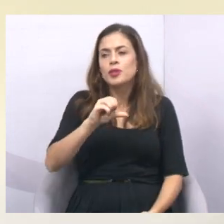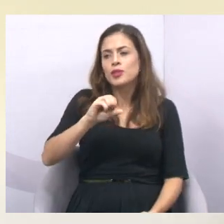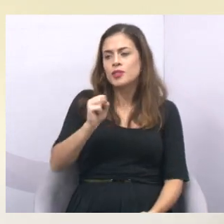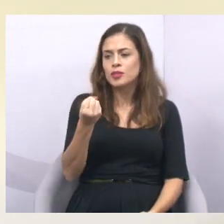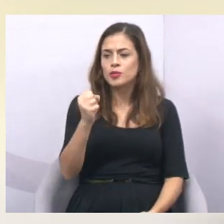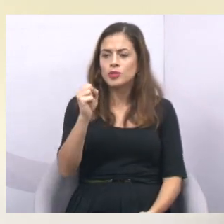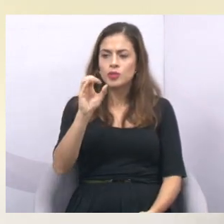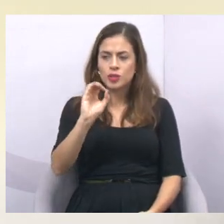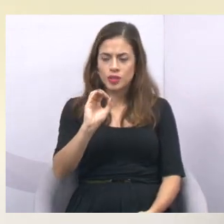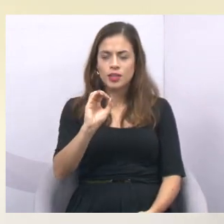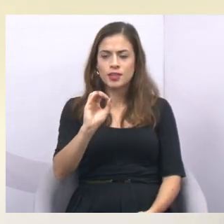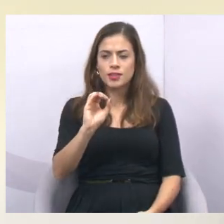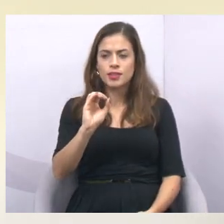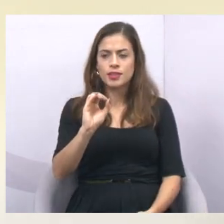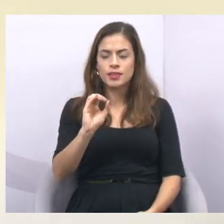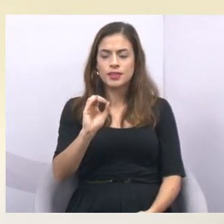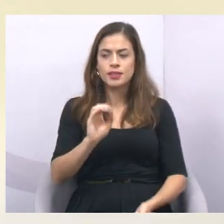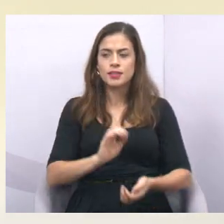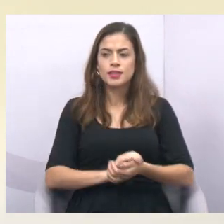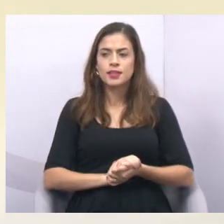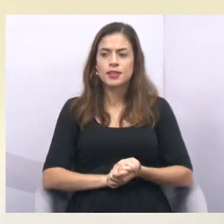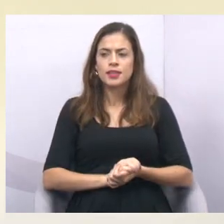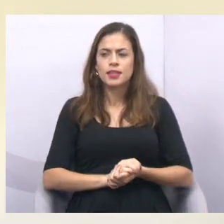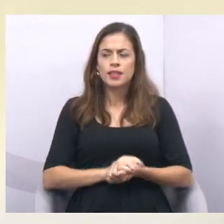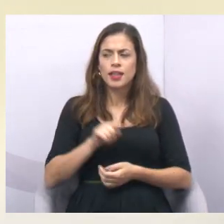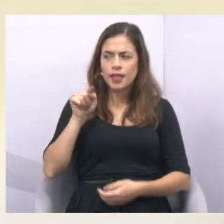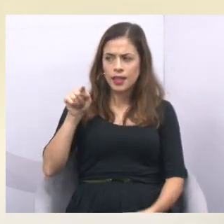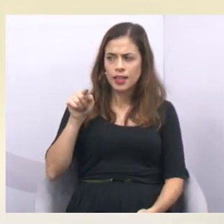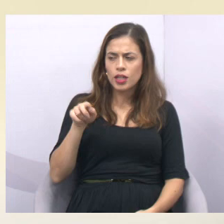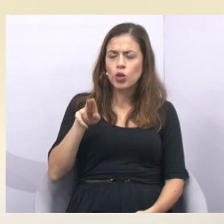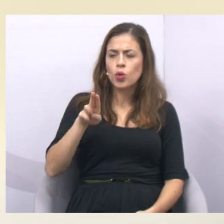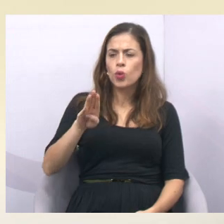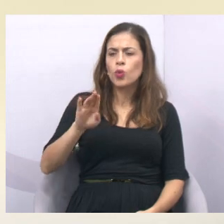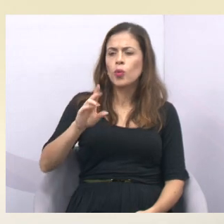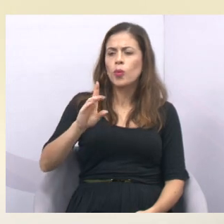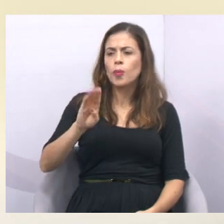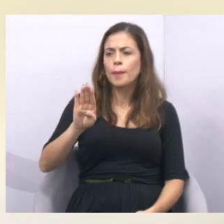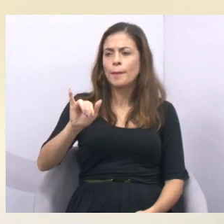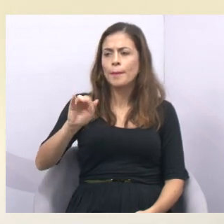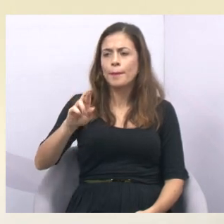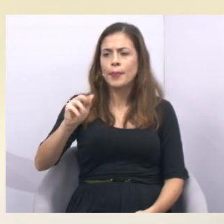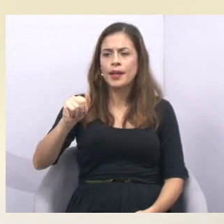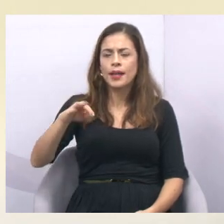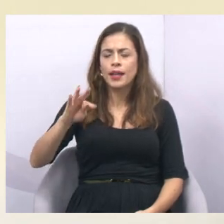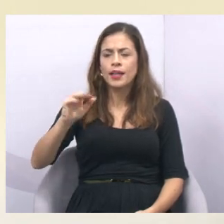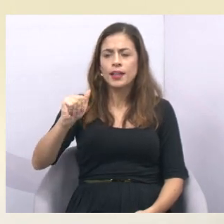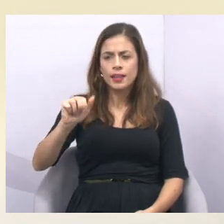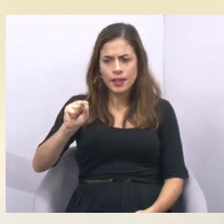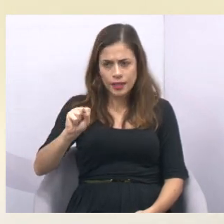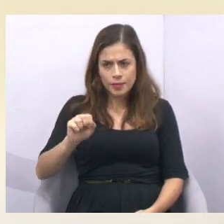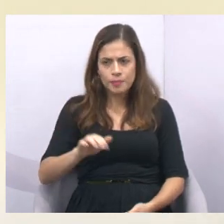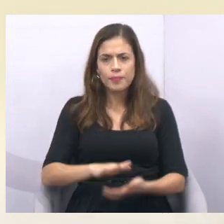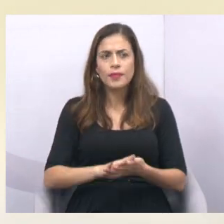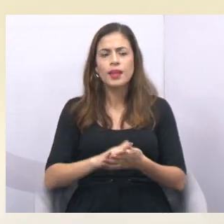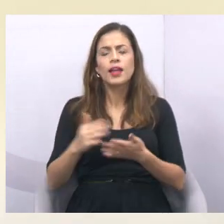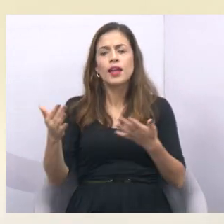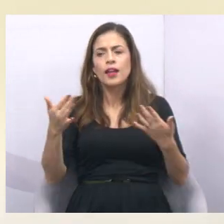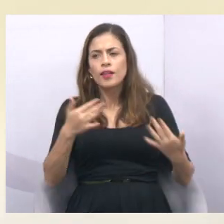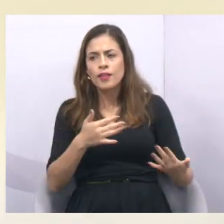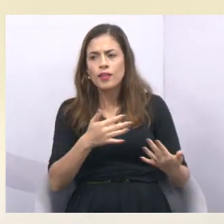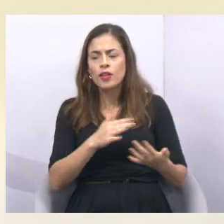não me engano, quando ele e o Biratã Pereira, Maciel, meu grande Bira, estiveram em Brasília